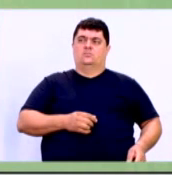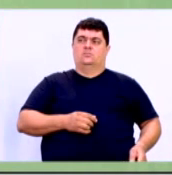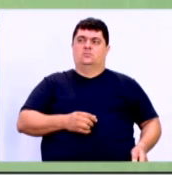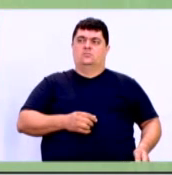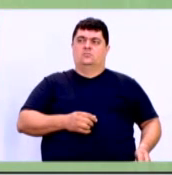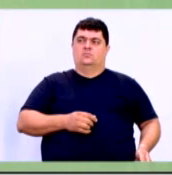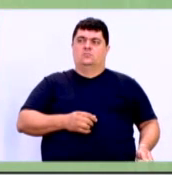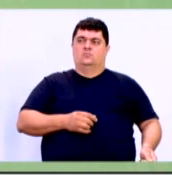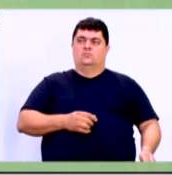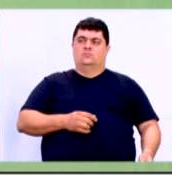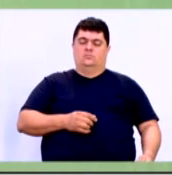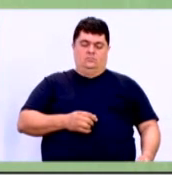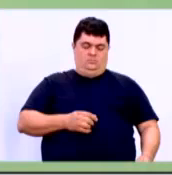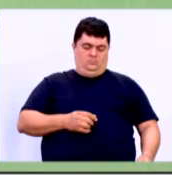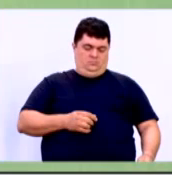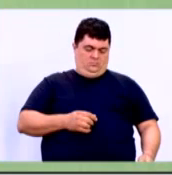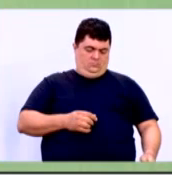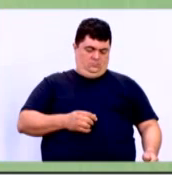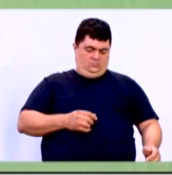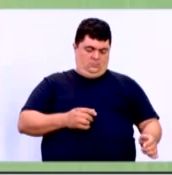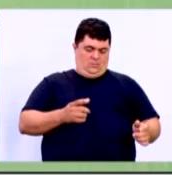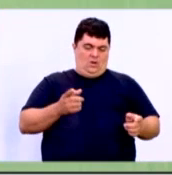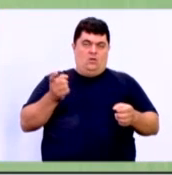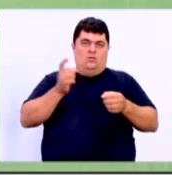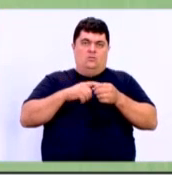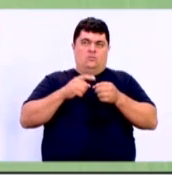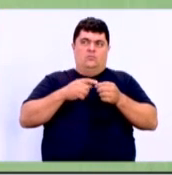Vamos voltar para a continha do 100.